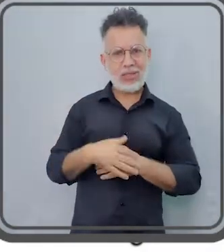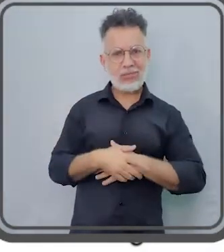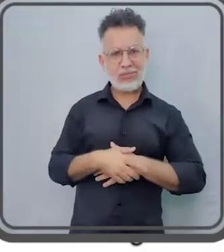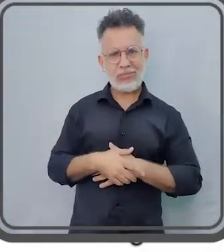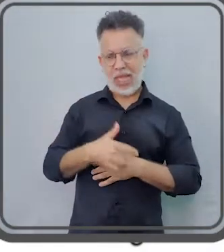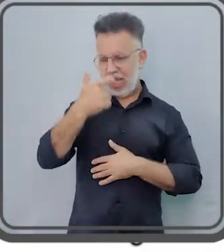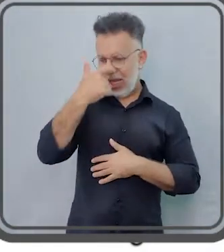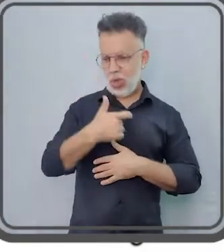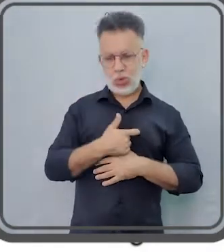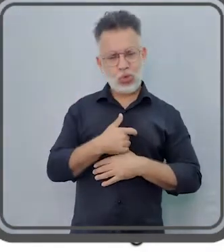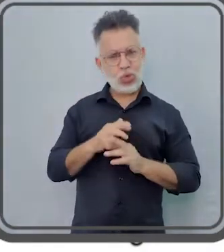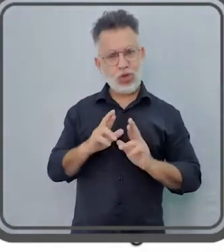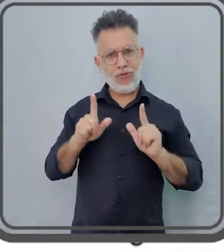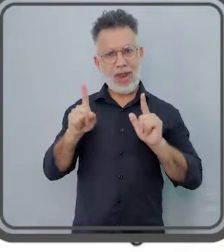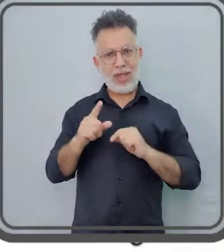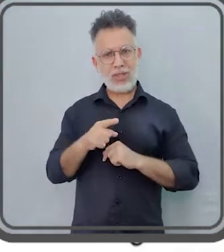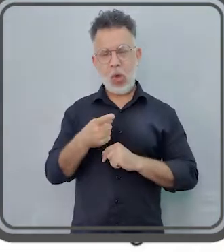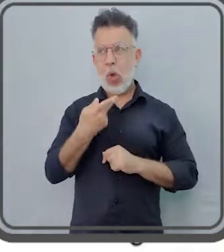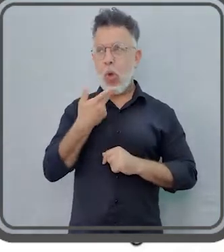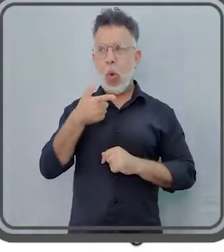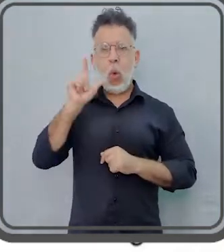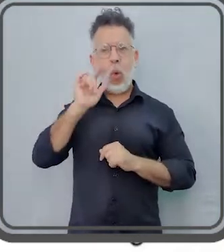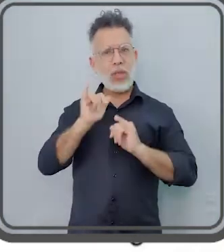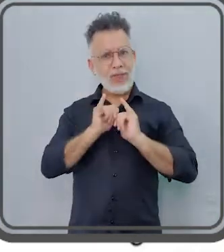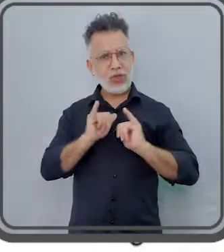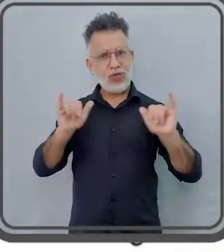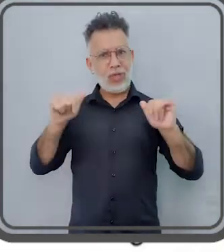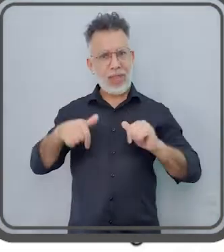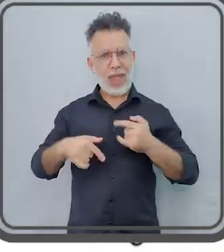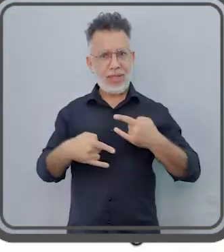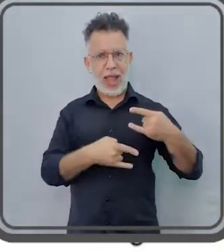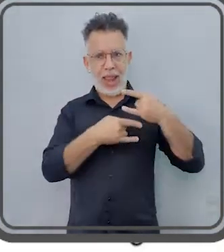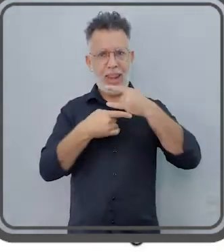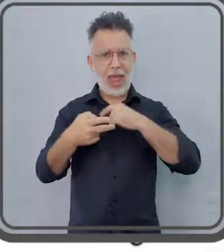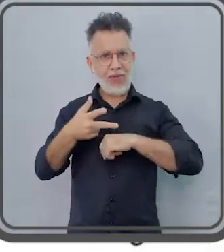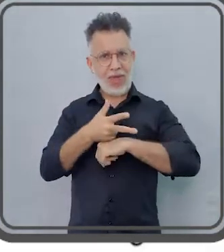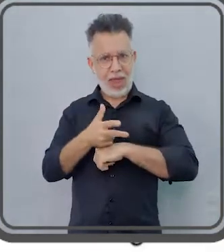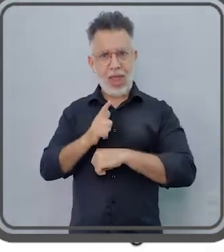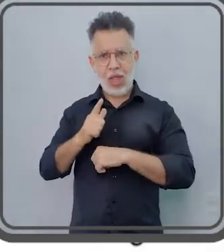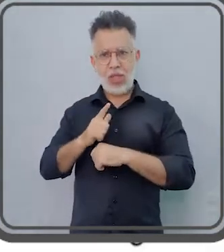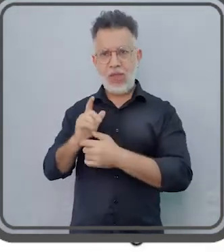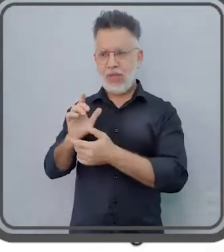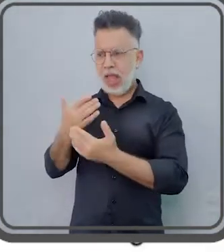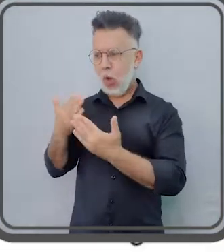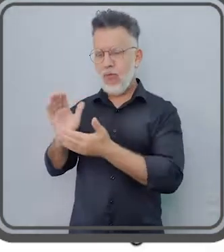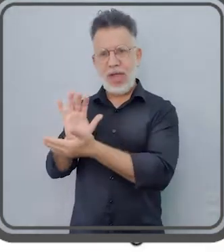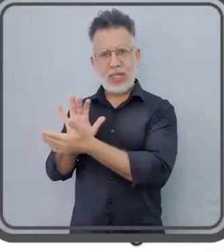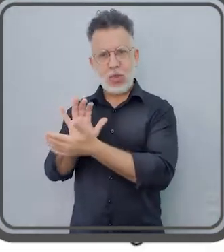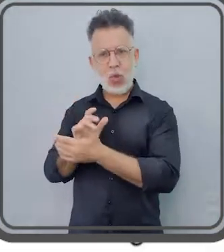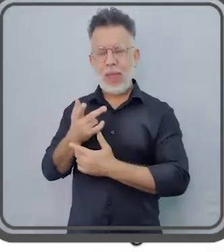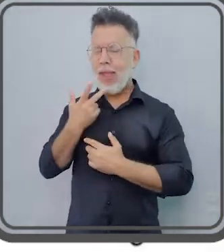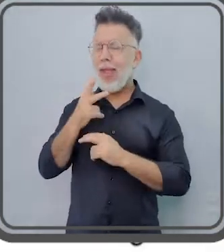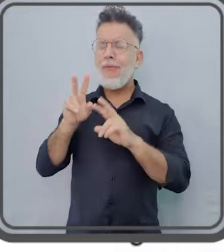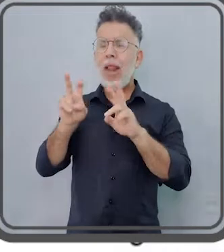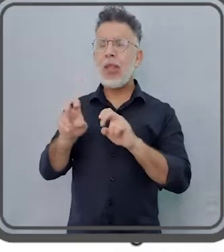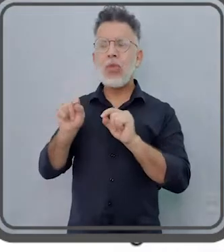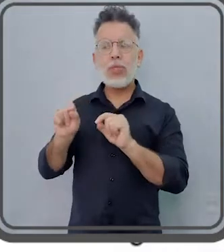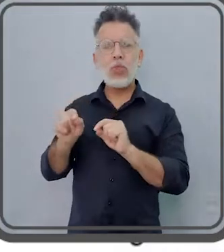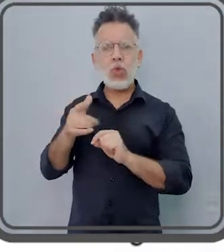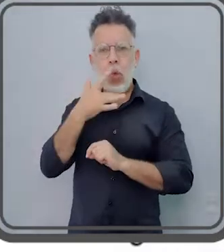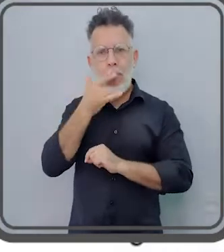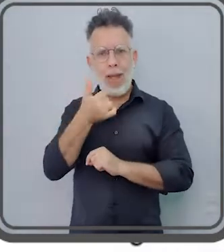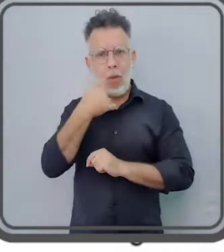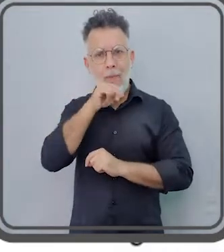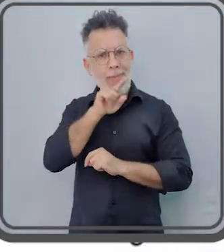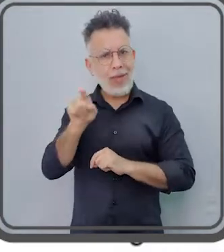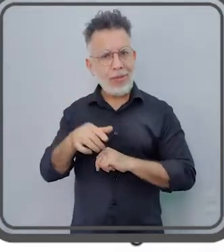quando eu tava divulgando essa live, eu travei essa conversa num grupo. Eu falei, quem fala sobre isso com os pais, por exemplo? E a gente entrou